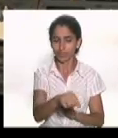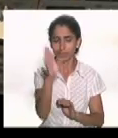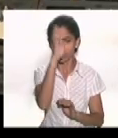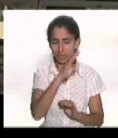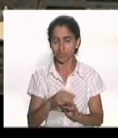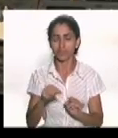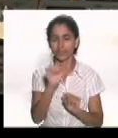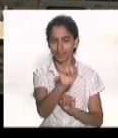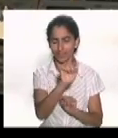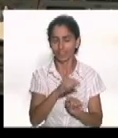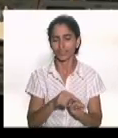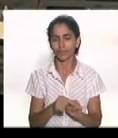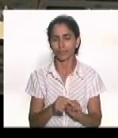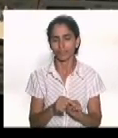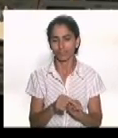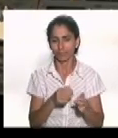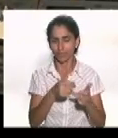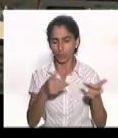A coisa